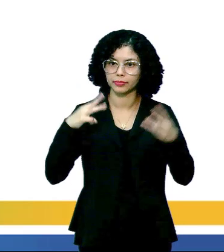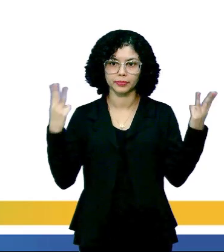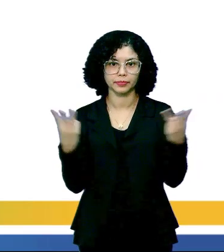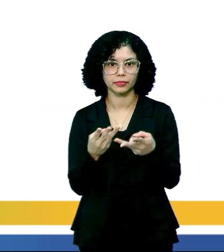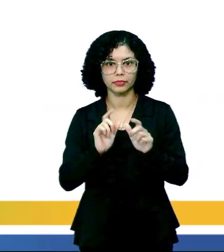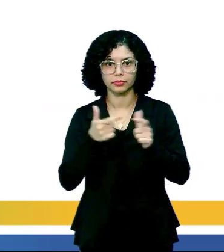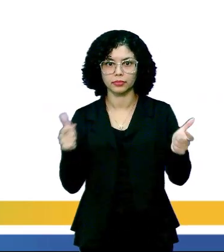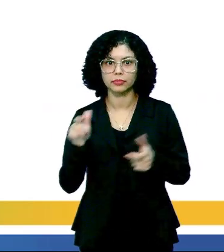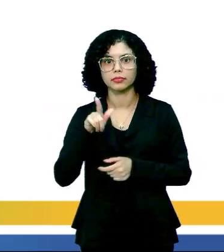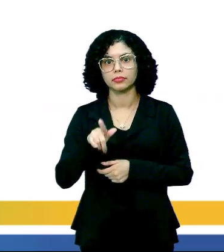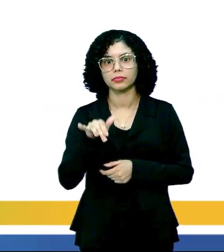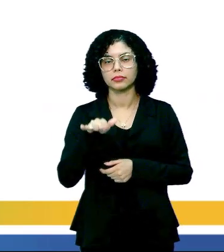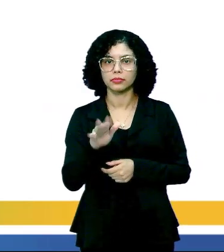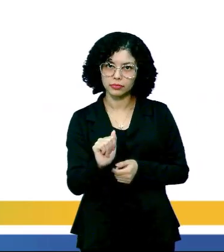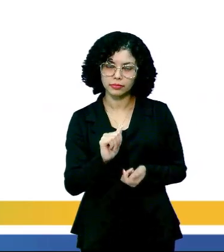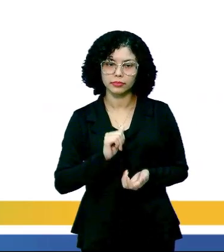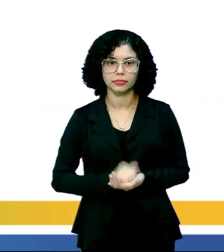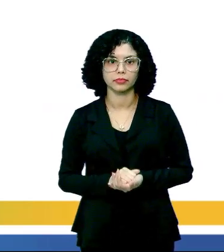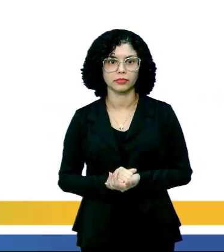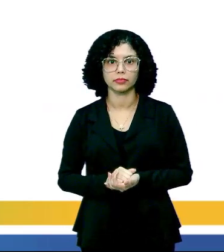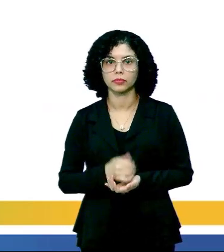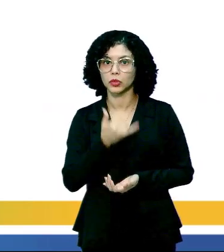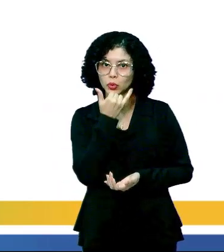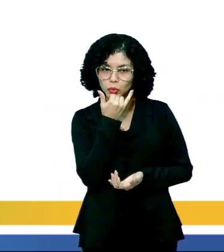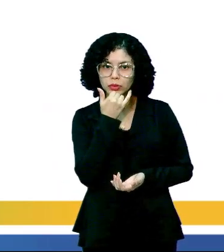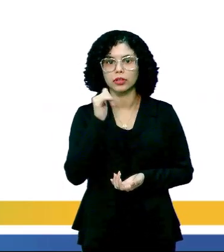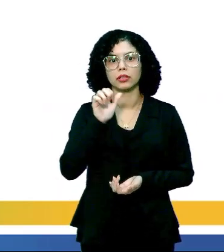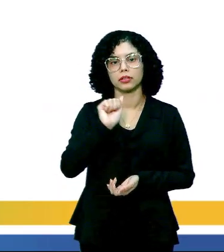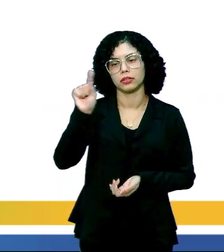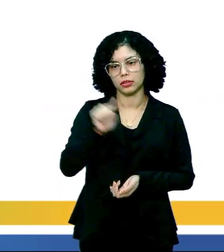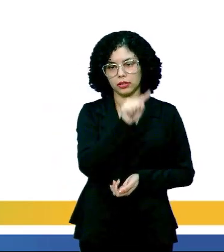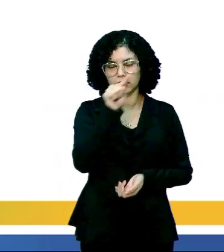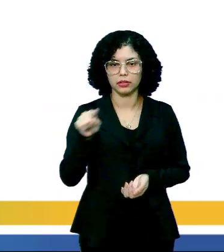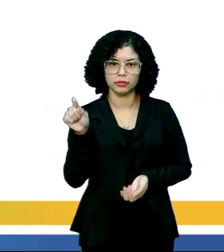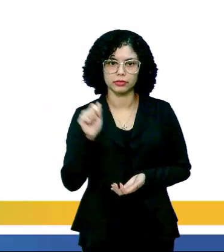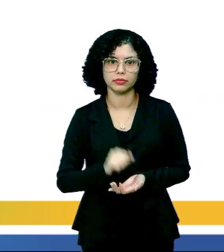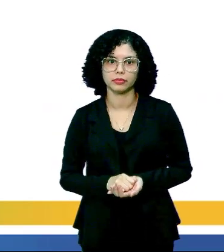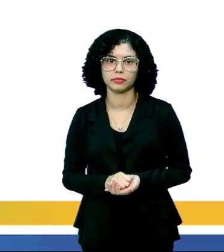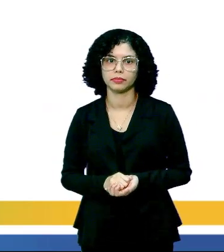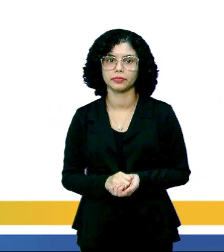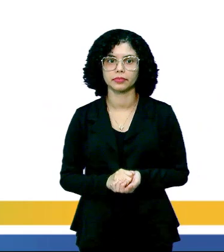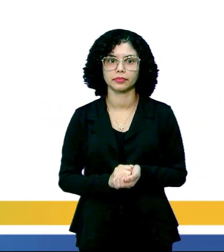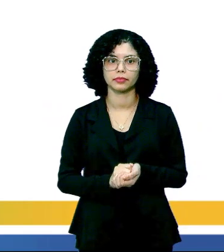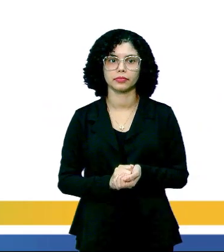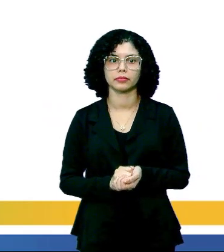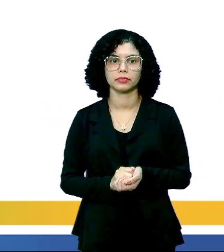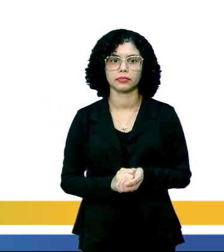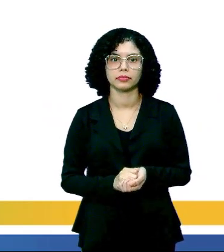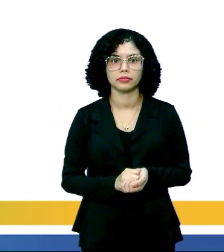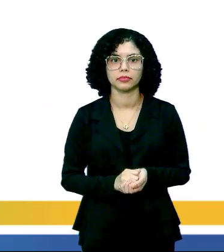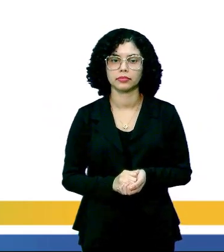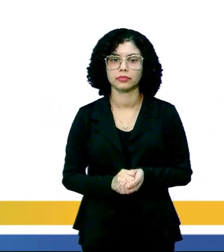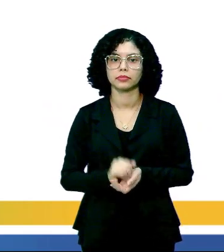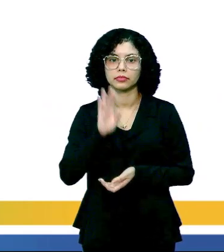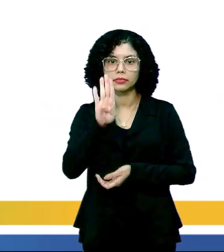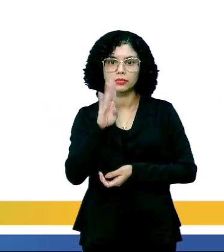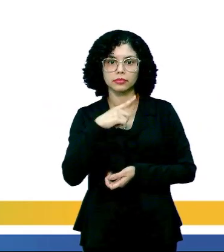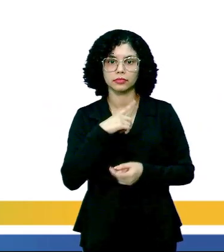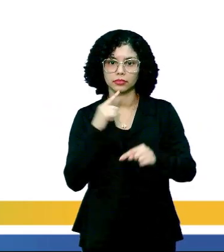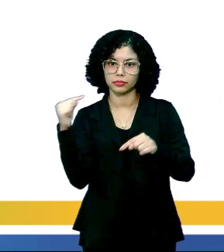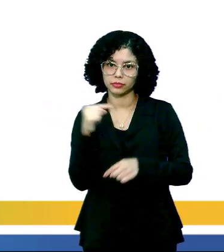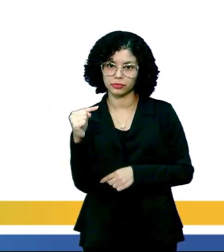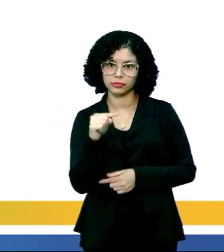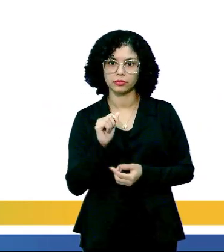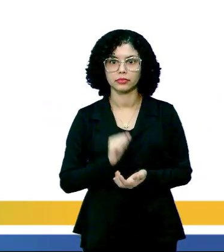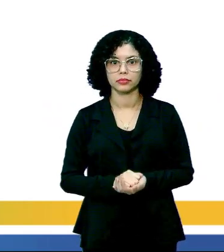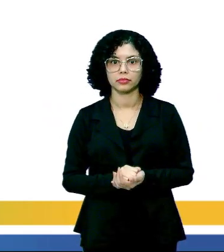a maior massa é gama. Gama não, perdão, né? Quem tem maior massa é alfa. E a letra E, as partículas beta têm